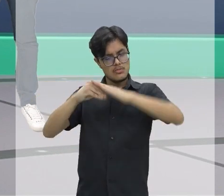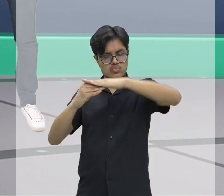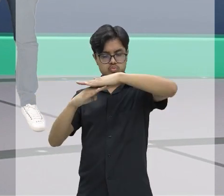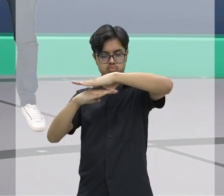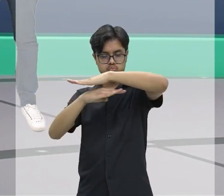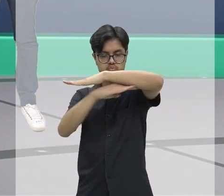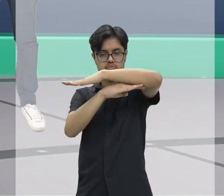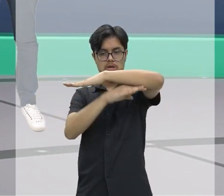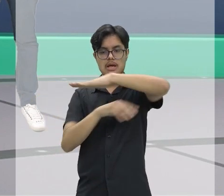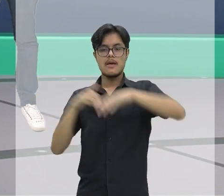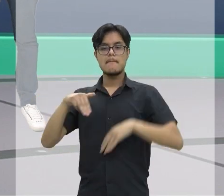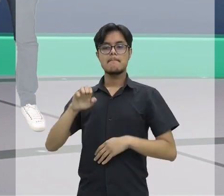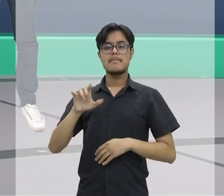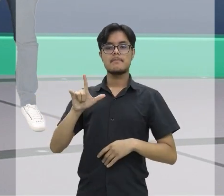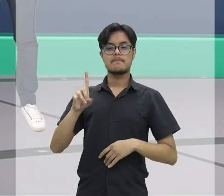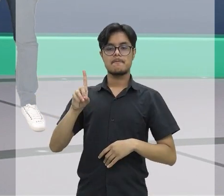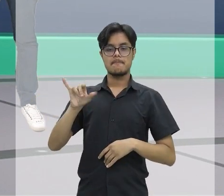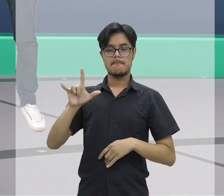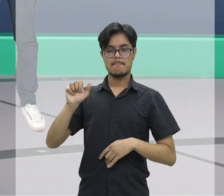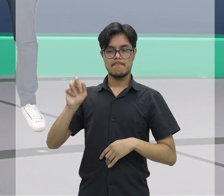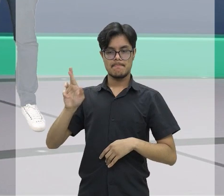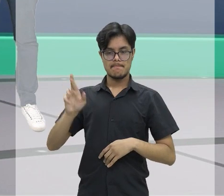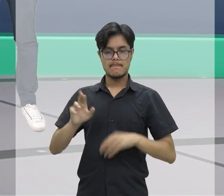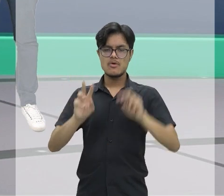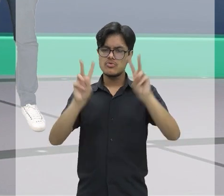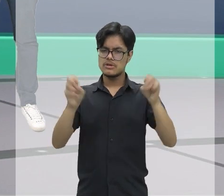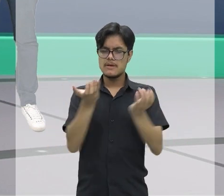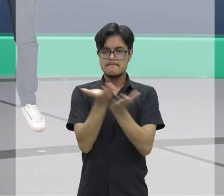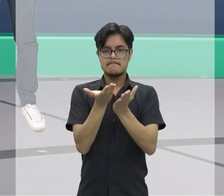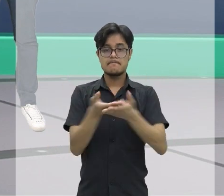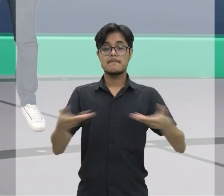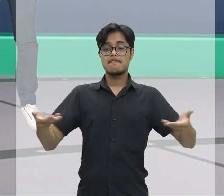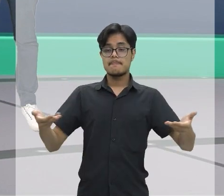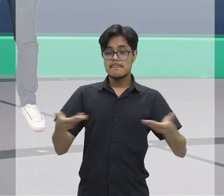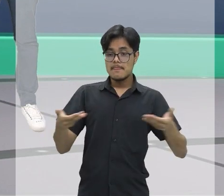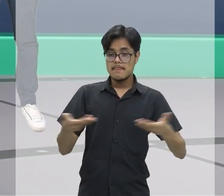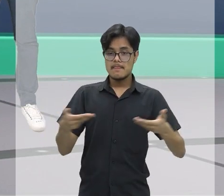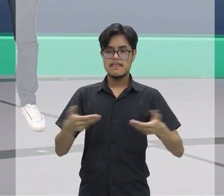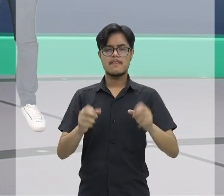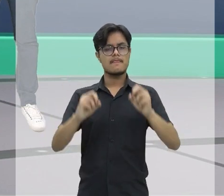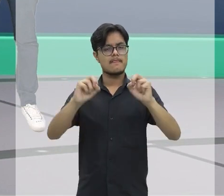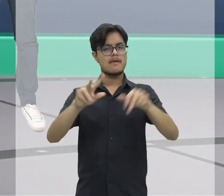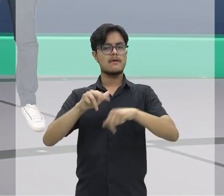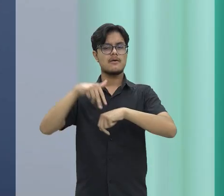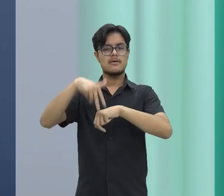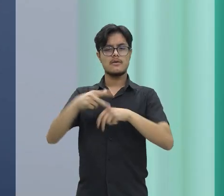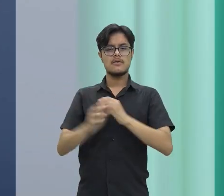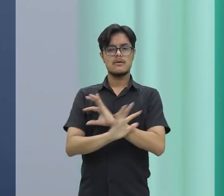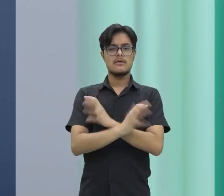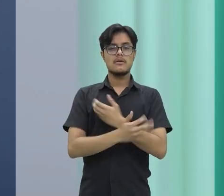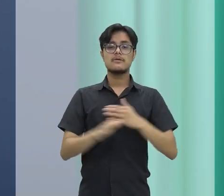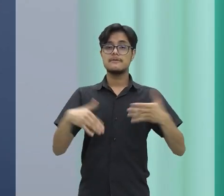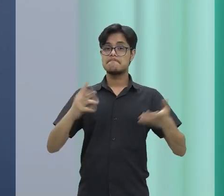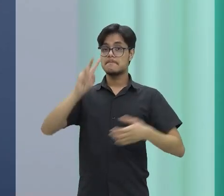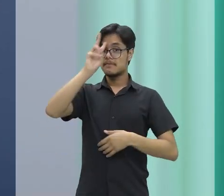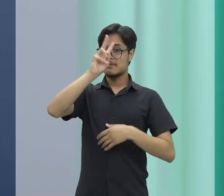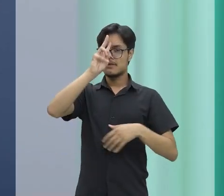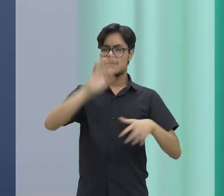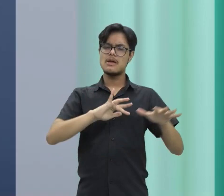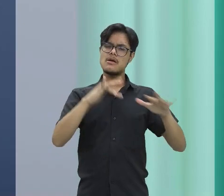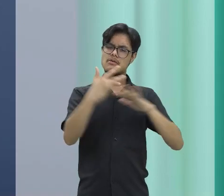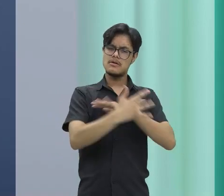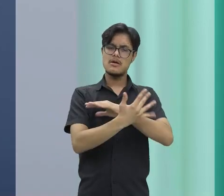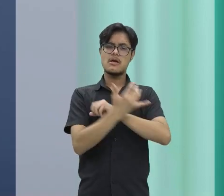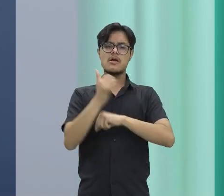Então, dessa forma, a gente relembra aí o conteúdo que nós estudamos nessa aula com o nosso esqueleto. E não se esqueça, siga nas nossas